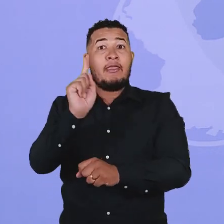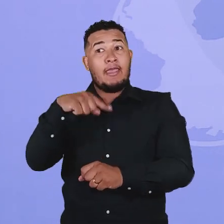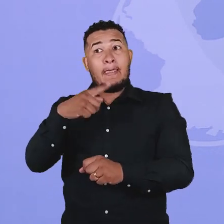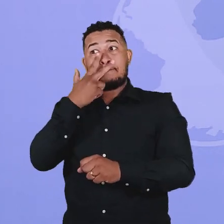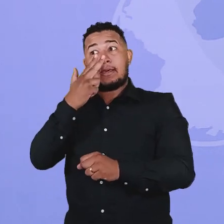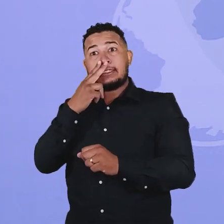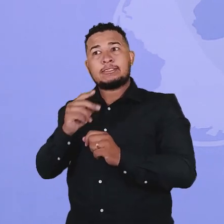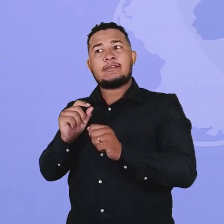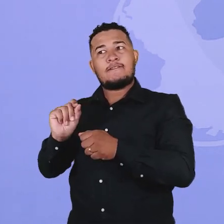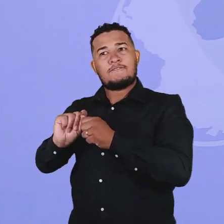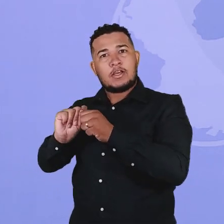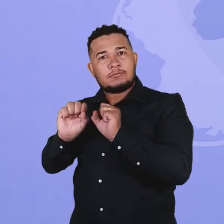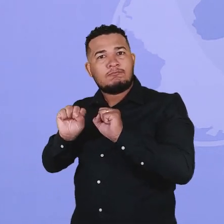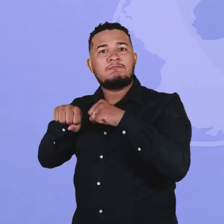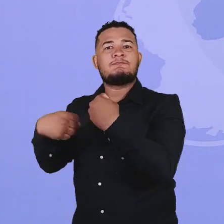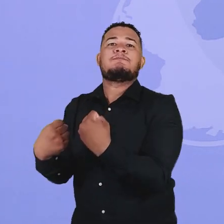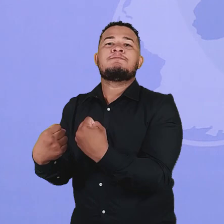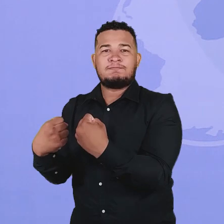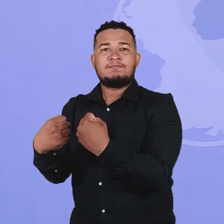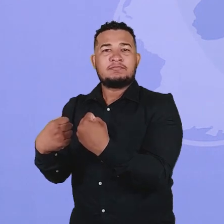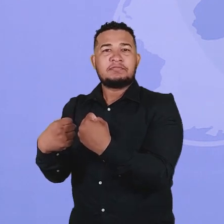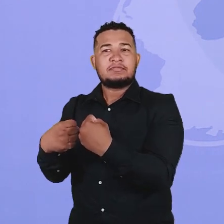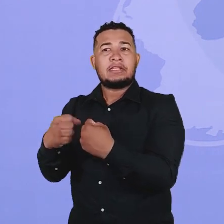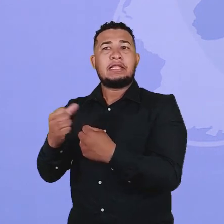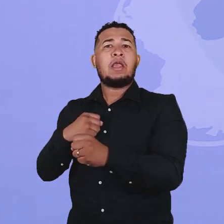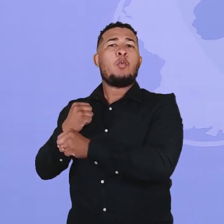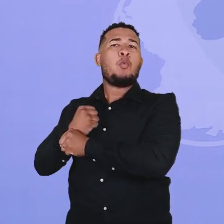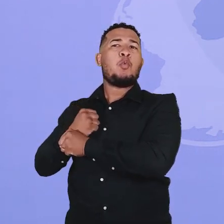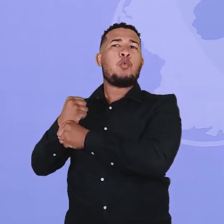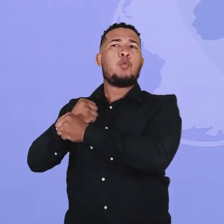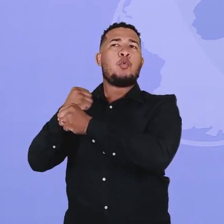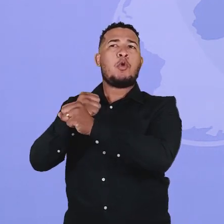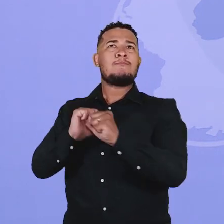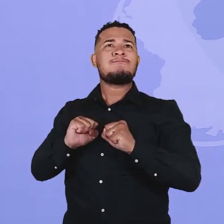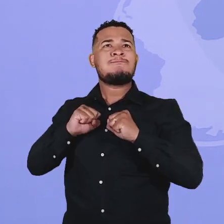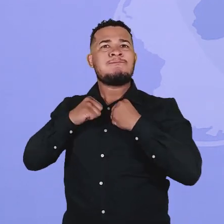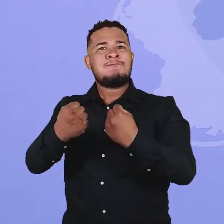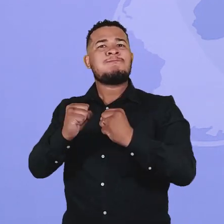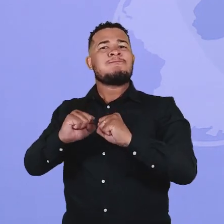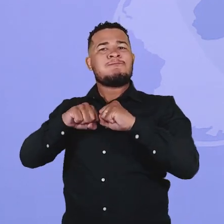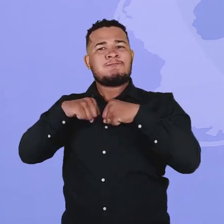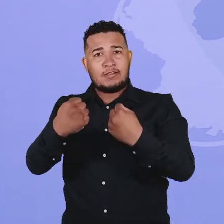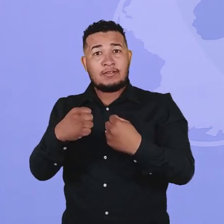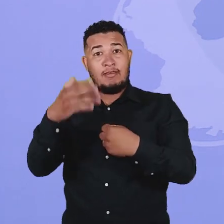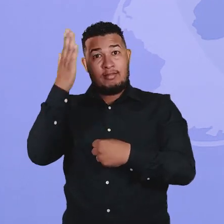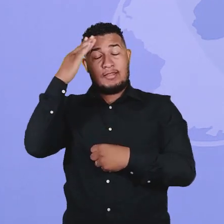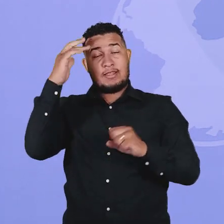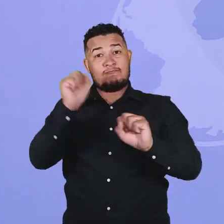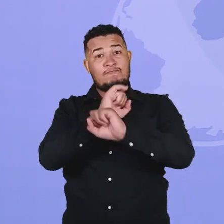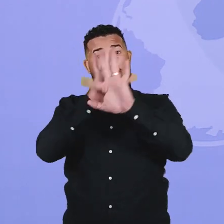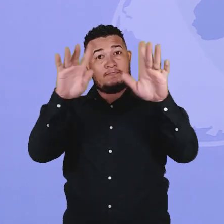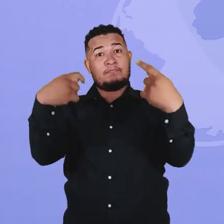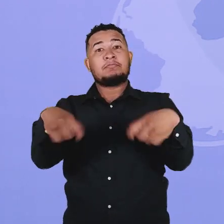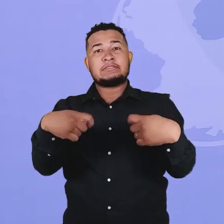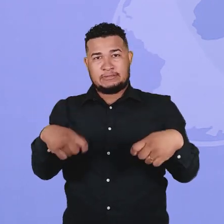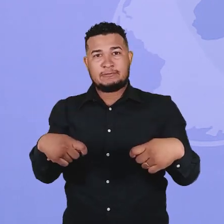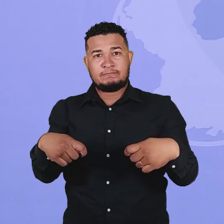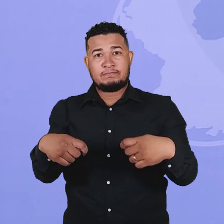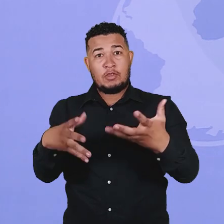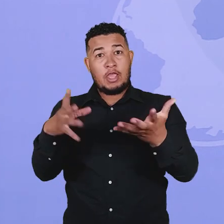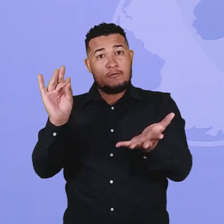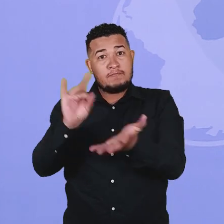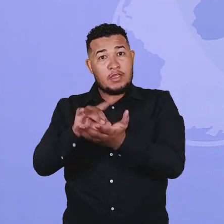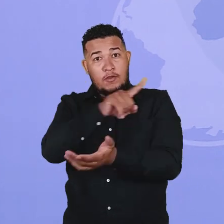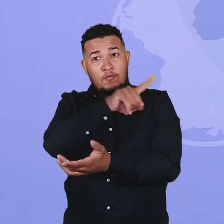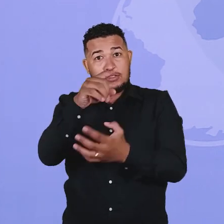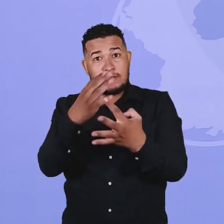investimento que foi feito. Isso foi um investimento que ele fez ao longo da vida dele. Então a gente precisa entender isso. E eu quero chamar a